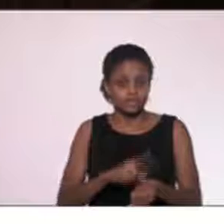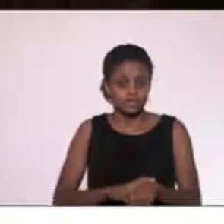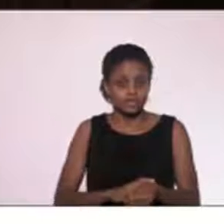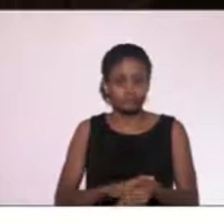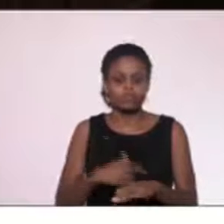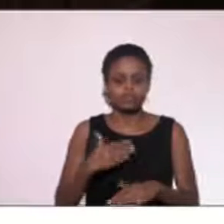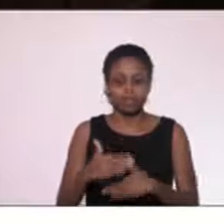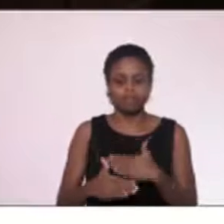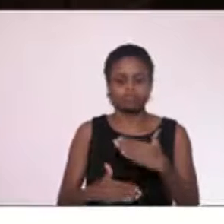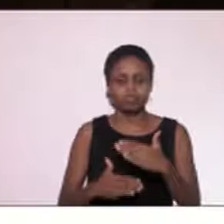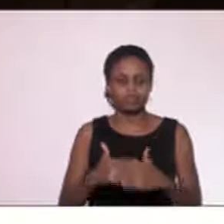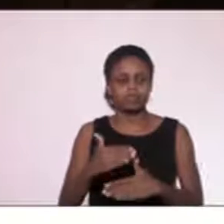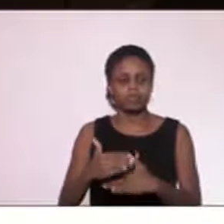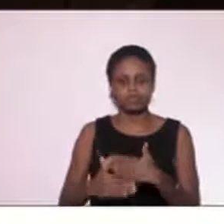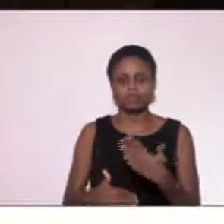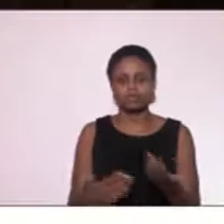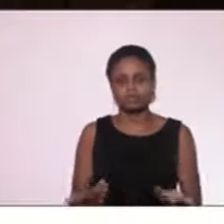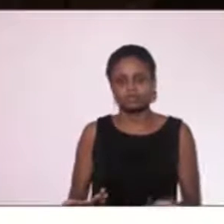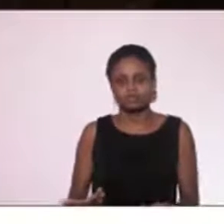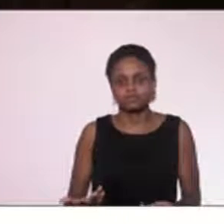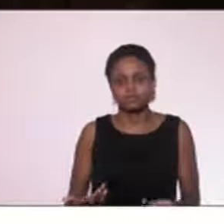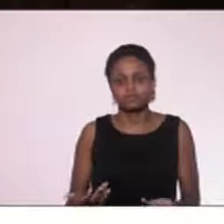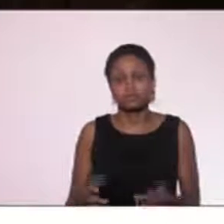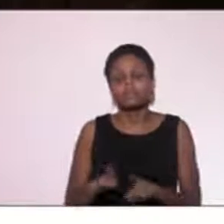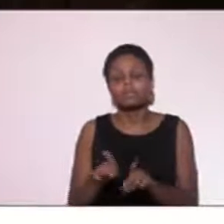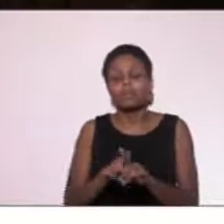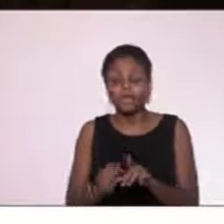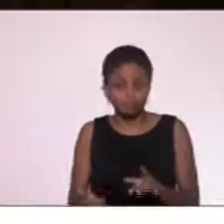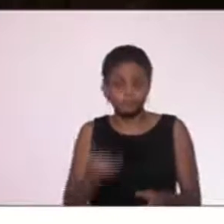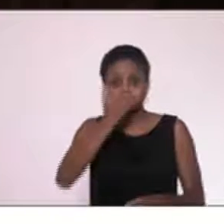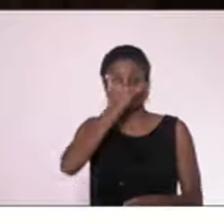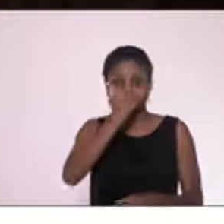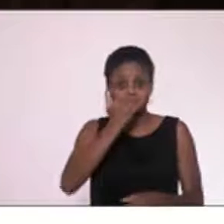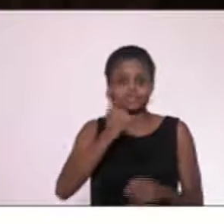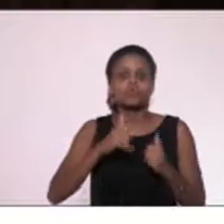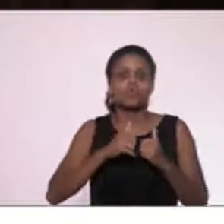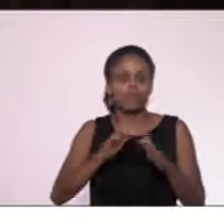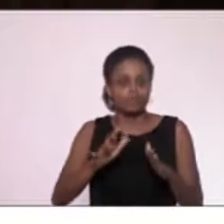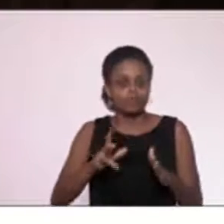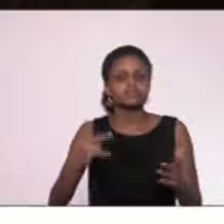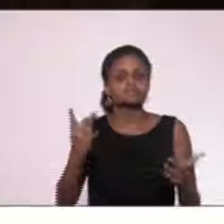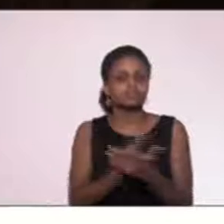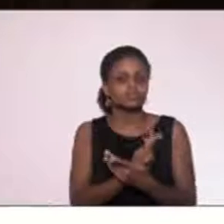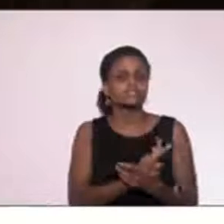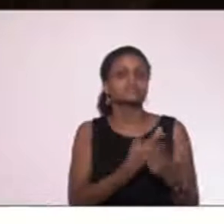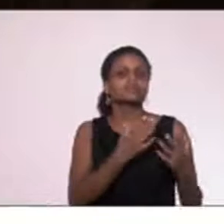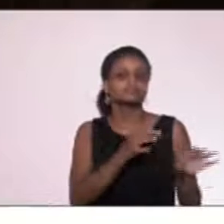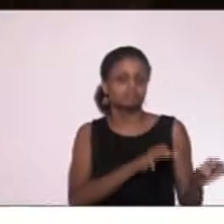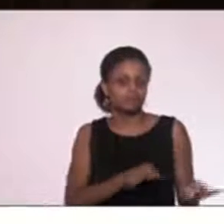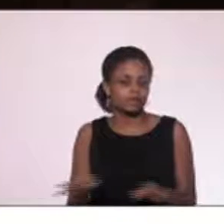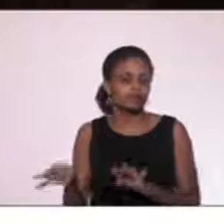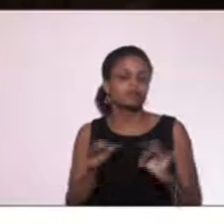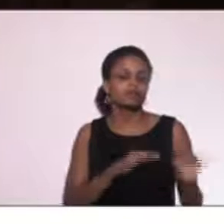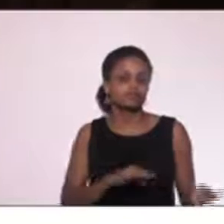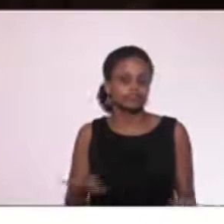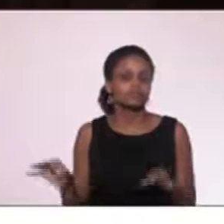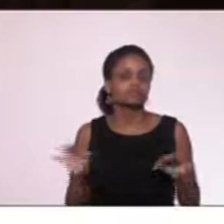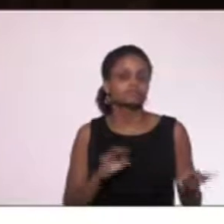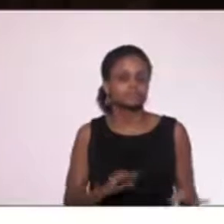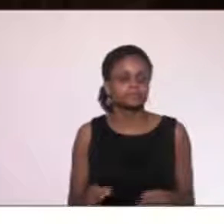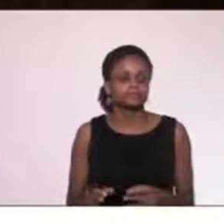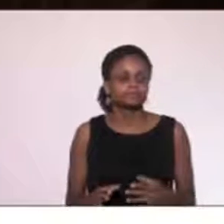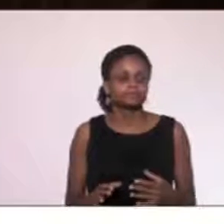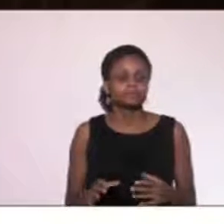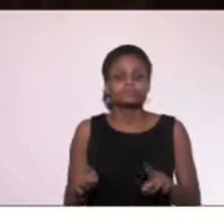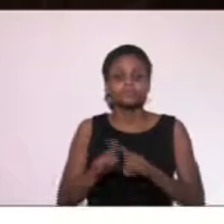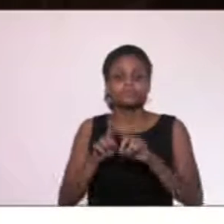vai trabalhando contra. E os acidentes começam a ficar cada vez mais iminentes. O